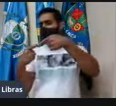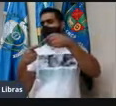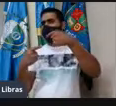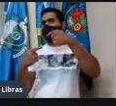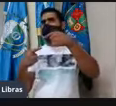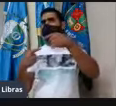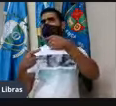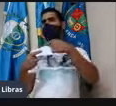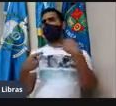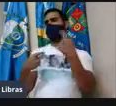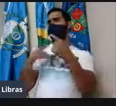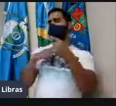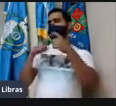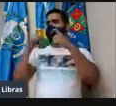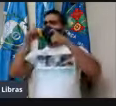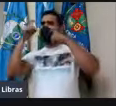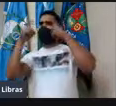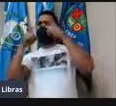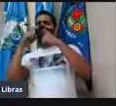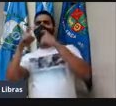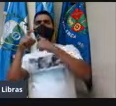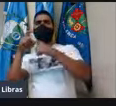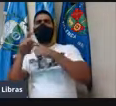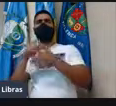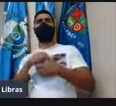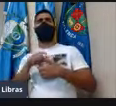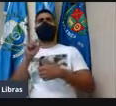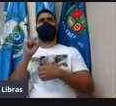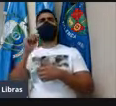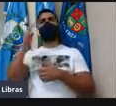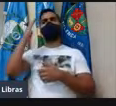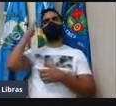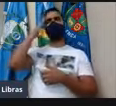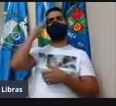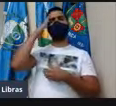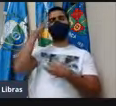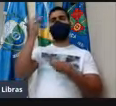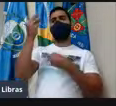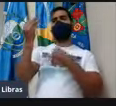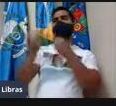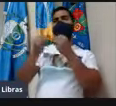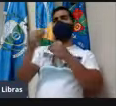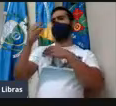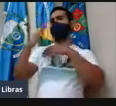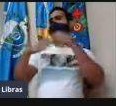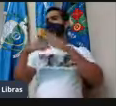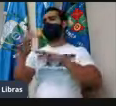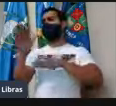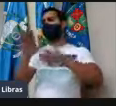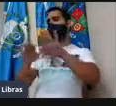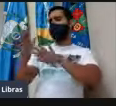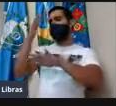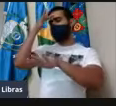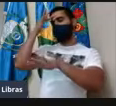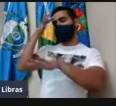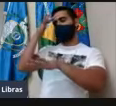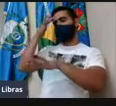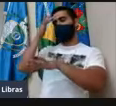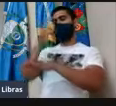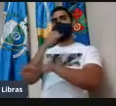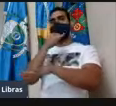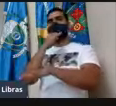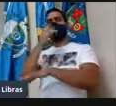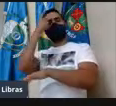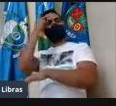onde a preocupação dele maior é de saber como que o servidor está sendo tratado. Aquele que vai lá